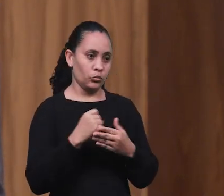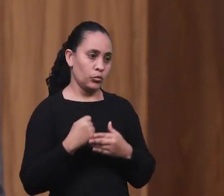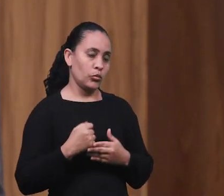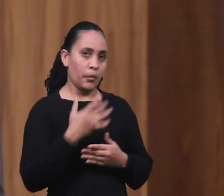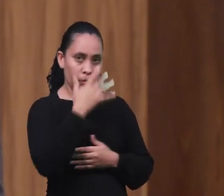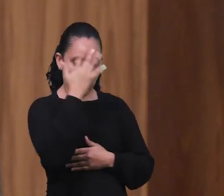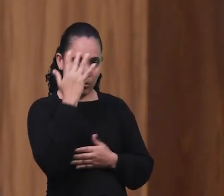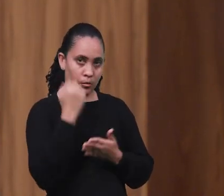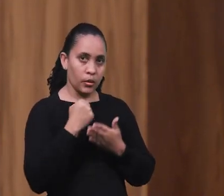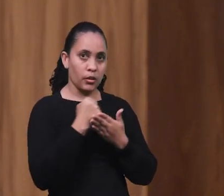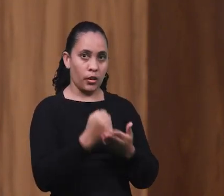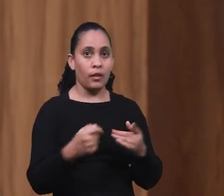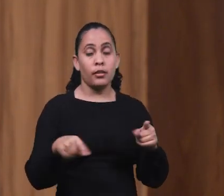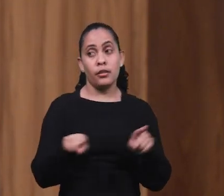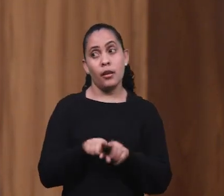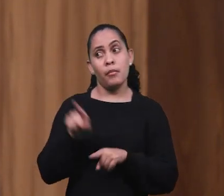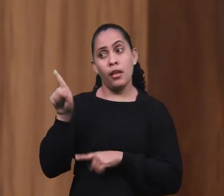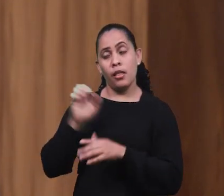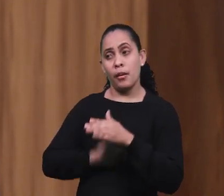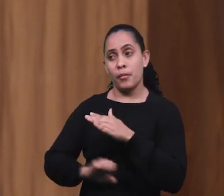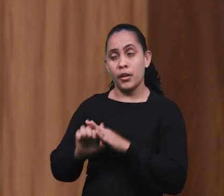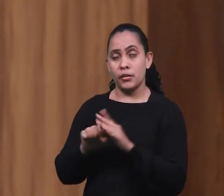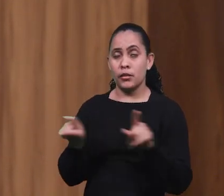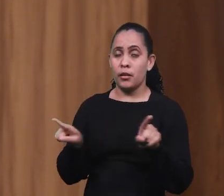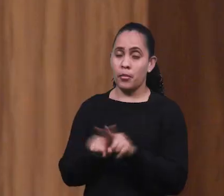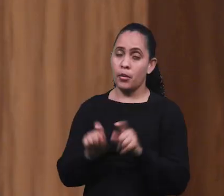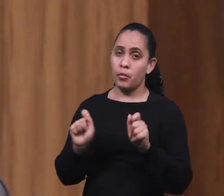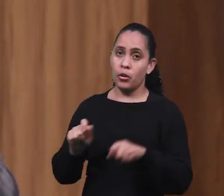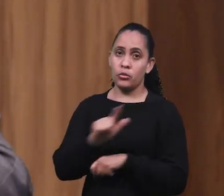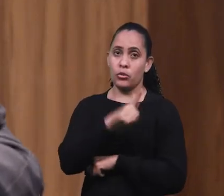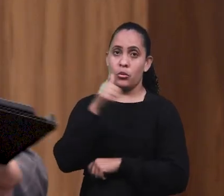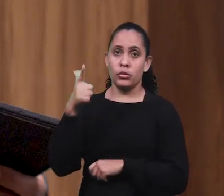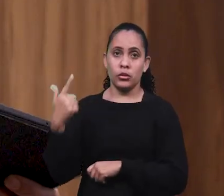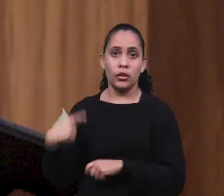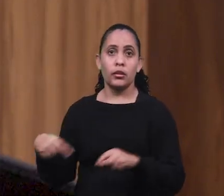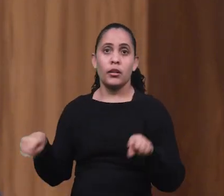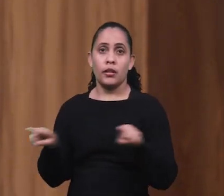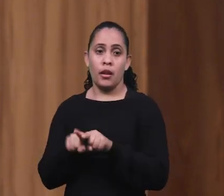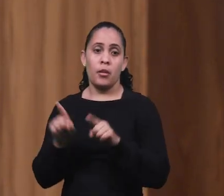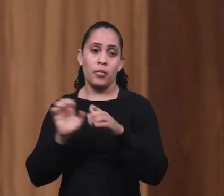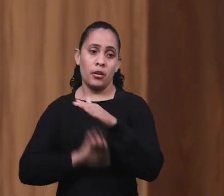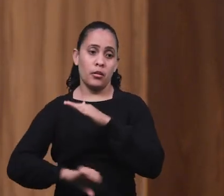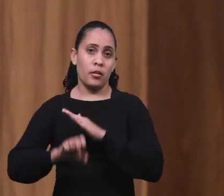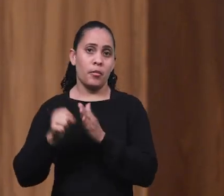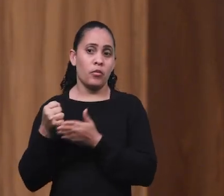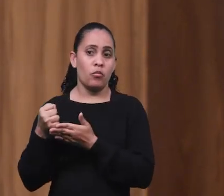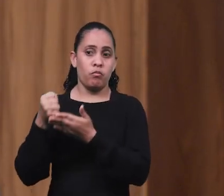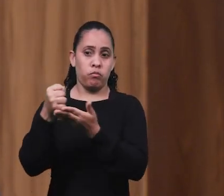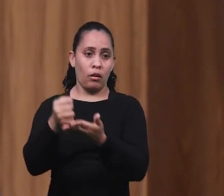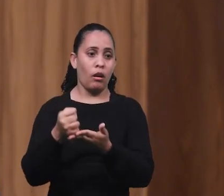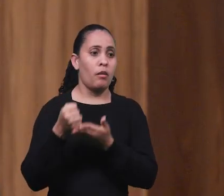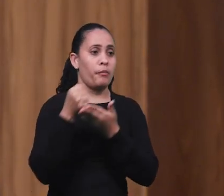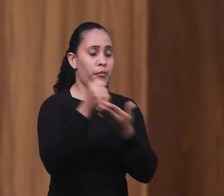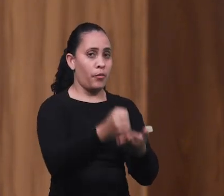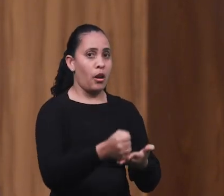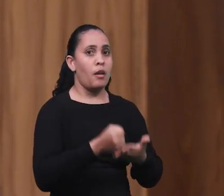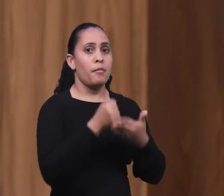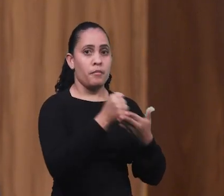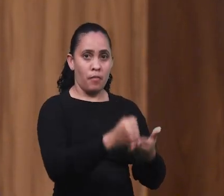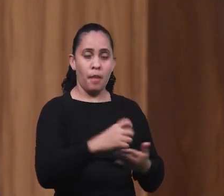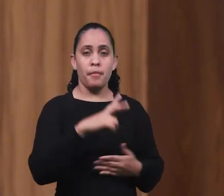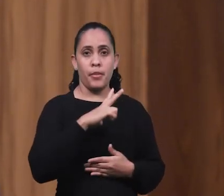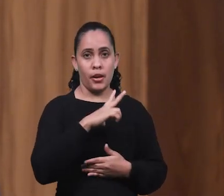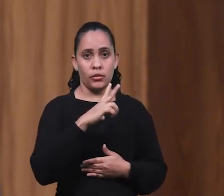gestão financeira. O Sebrae pode oferecer isso, ou como a gente tem várias outras empresas no mercado que oferecem também